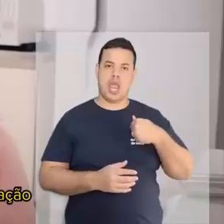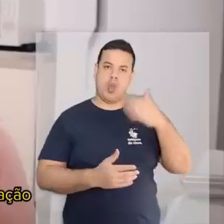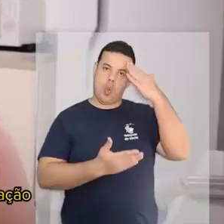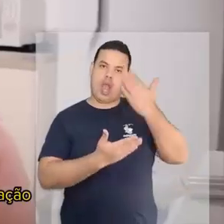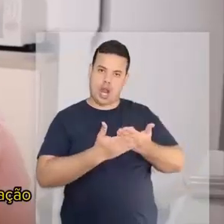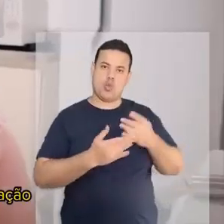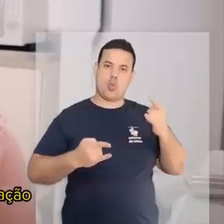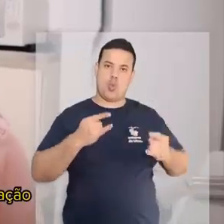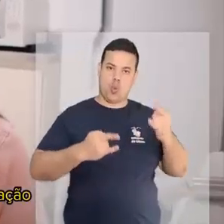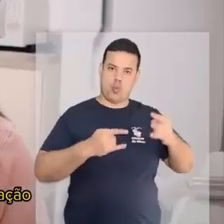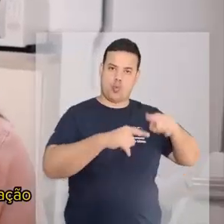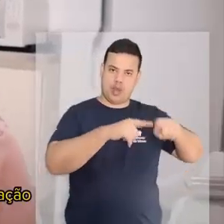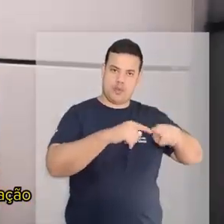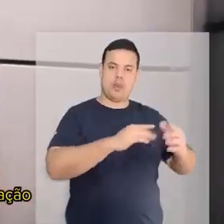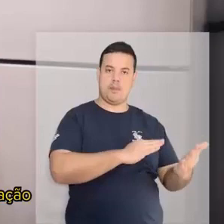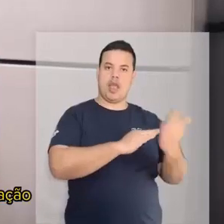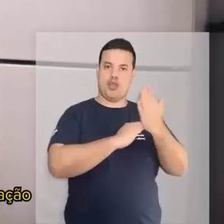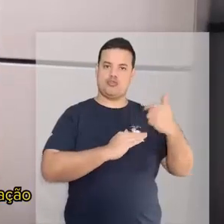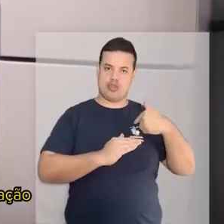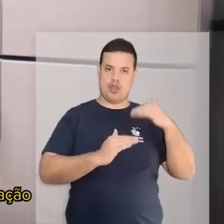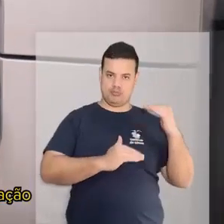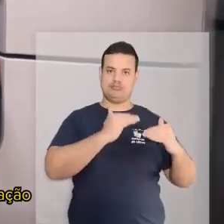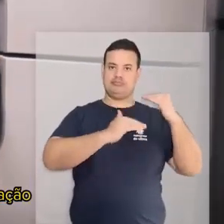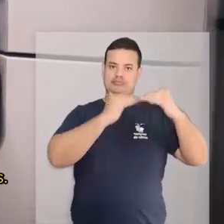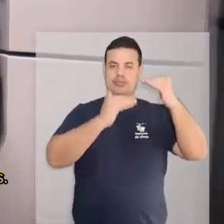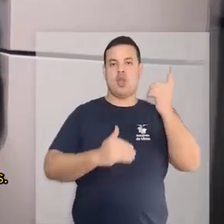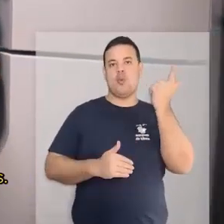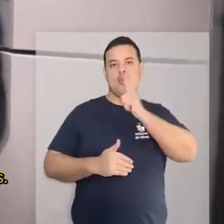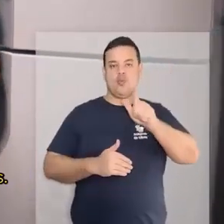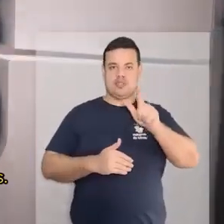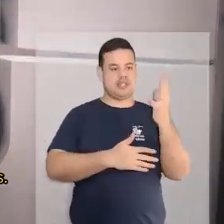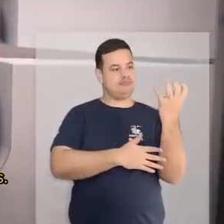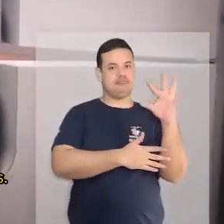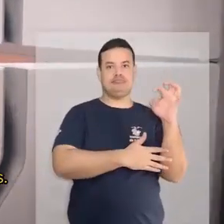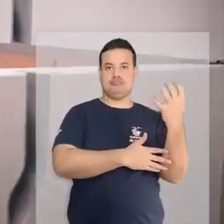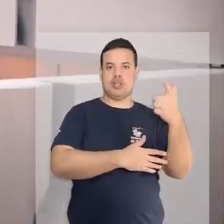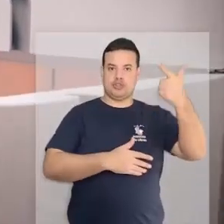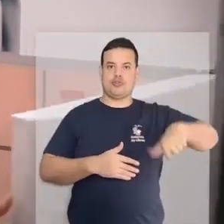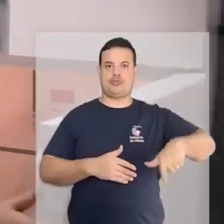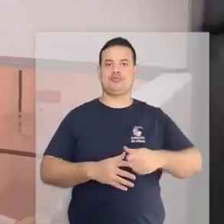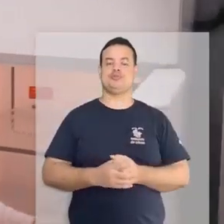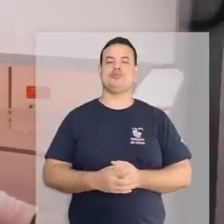Eu acredito que esse robô vai me ajudar na minha recuperação e voltar aos meus movimentos.